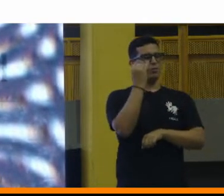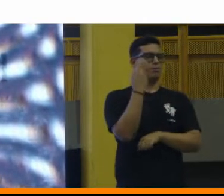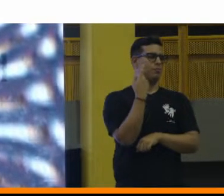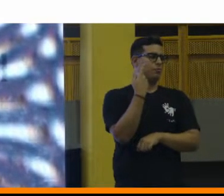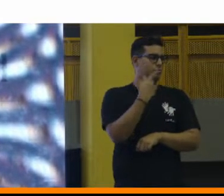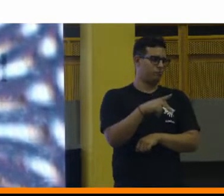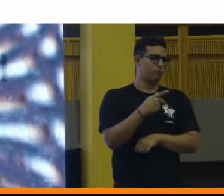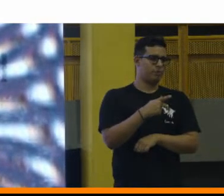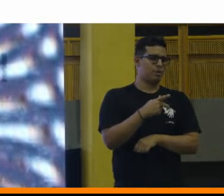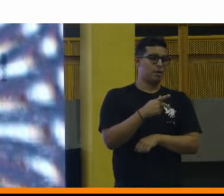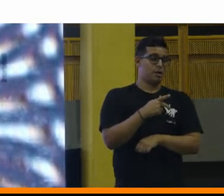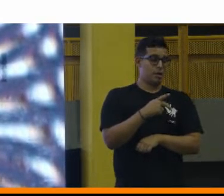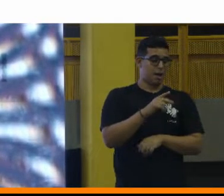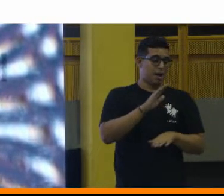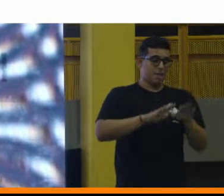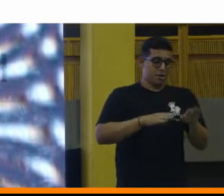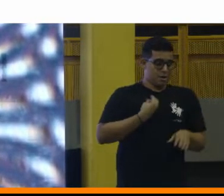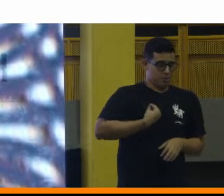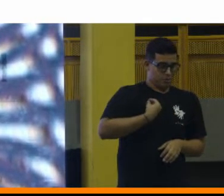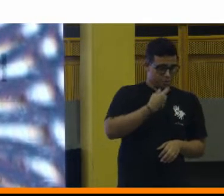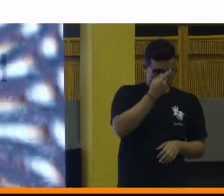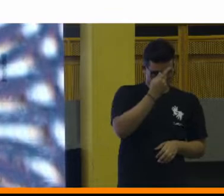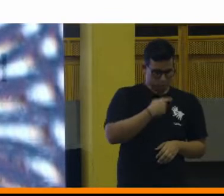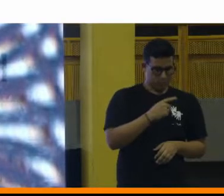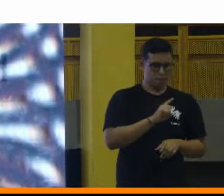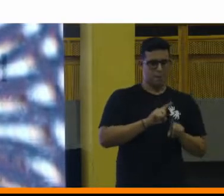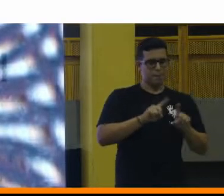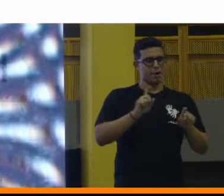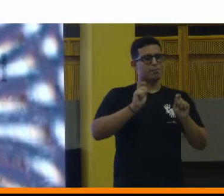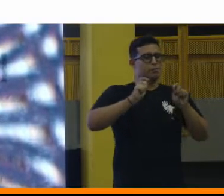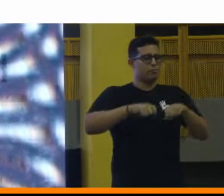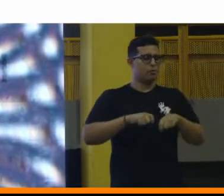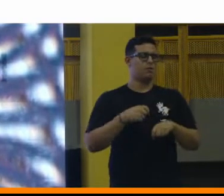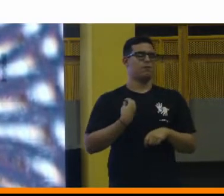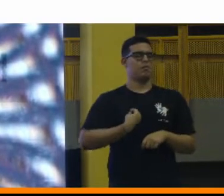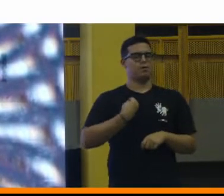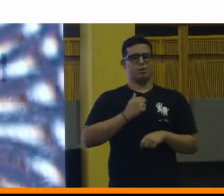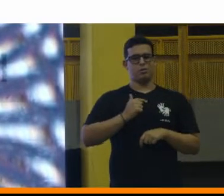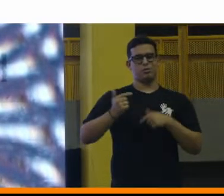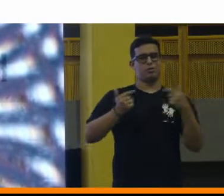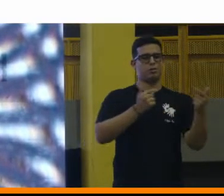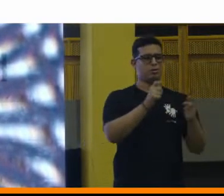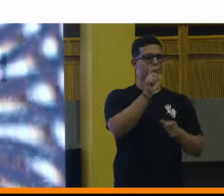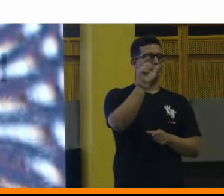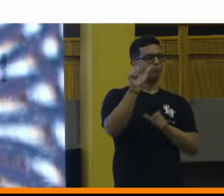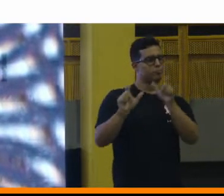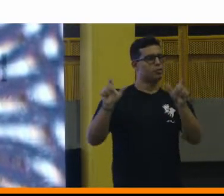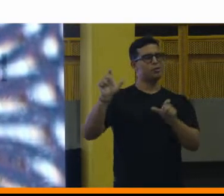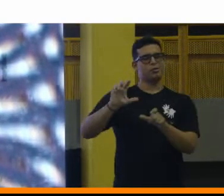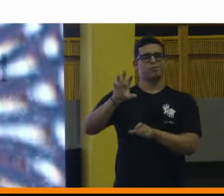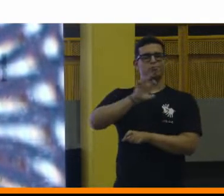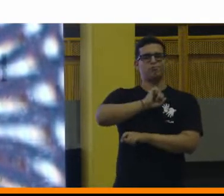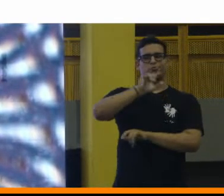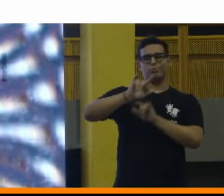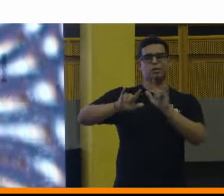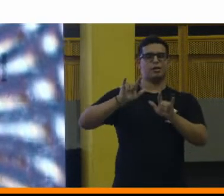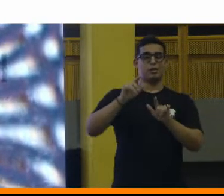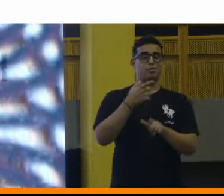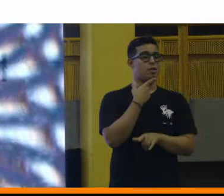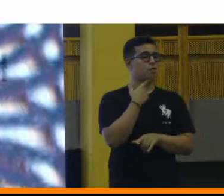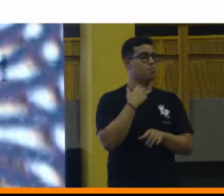nem sequer a sua vida, mas a vida das pessoas que você ama. Isso eu não desejo para